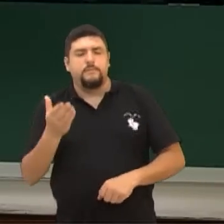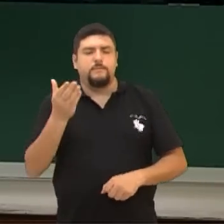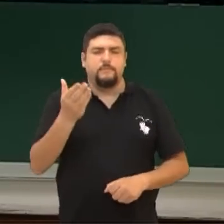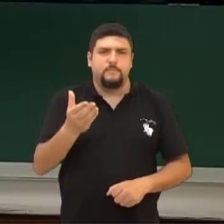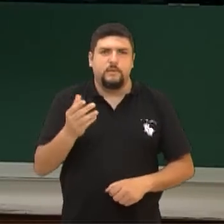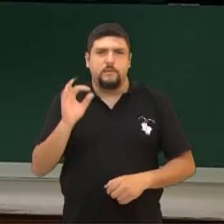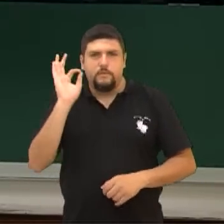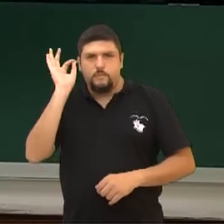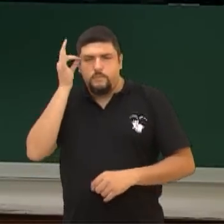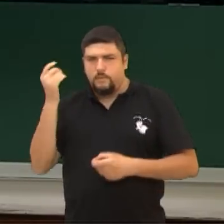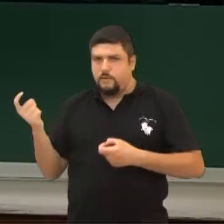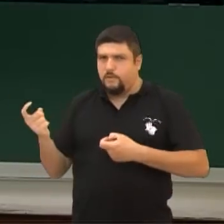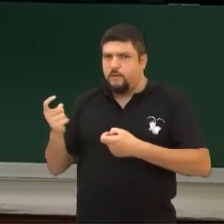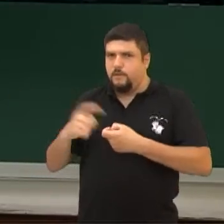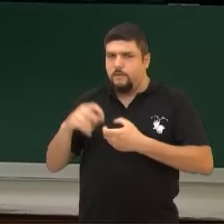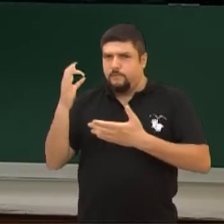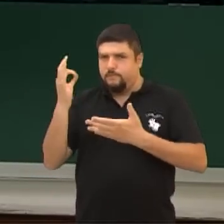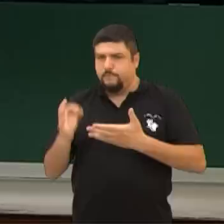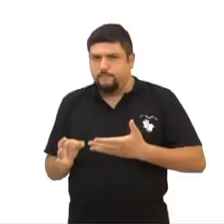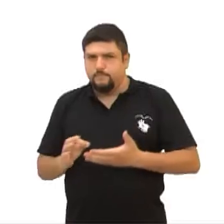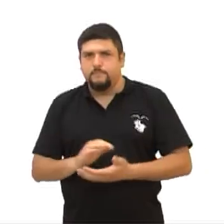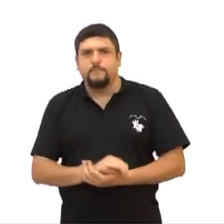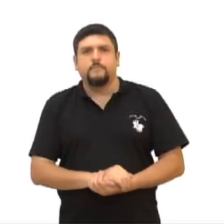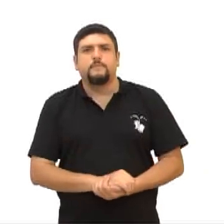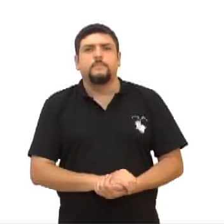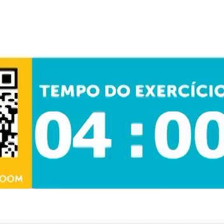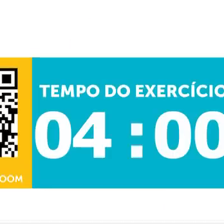já vamos conferir se você acertou.